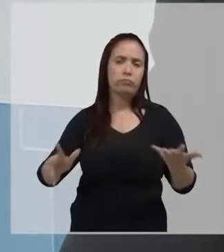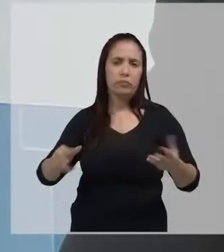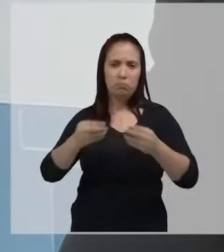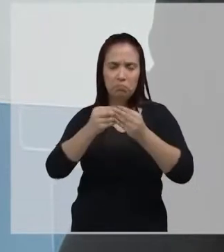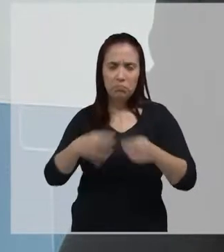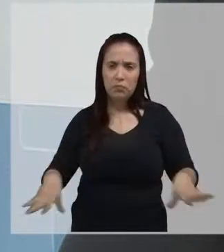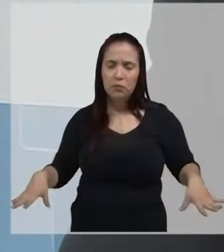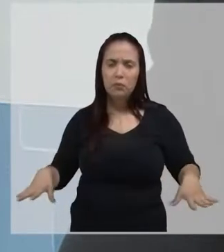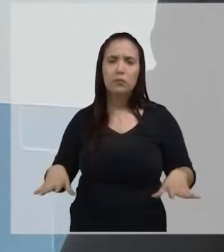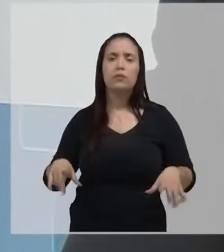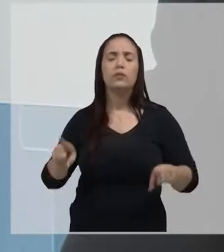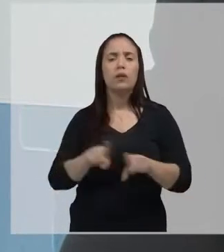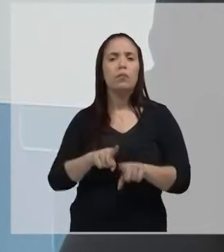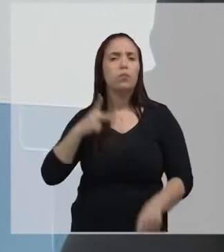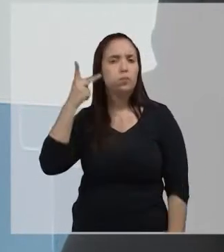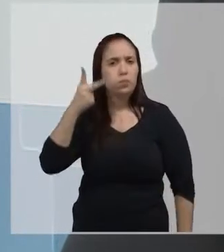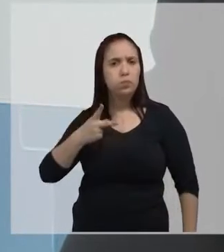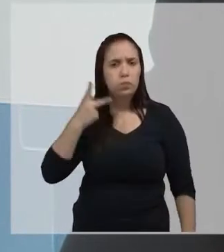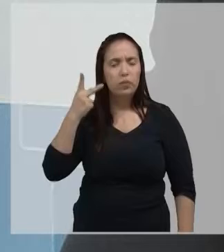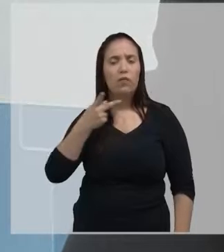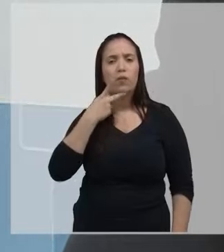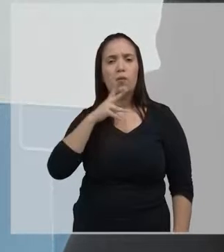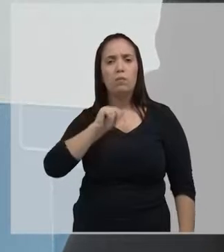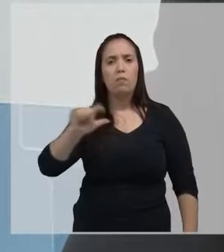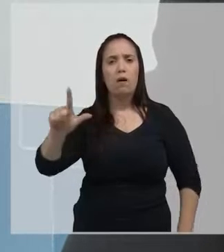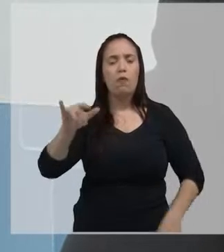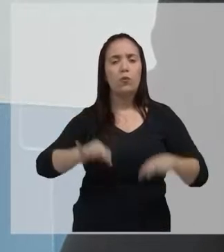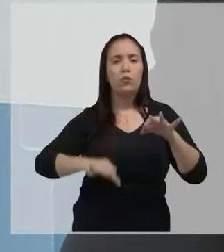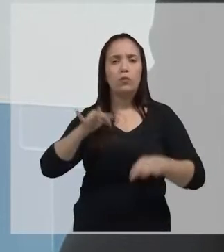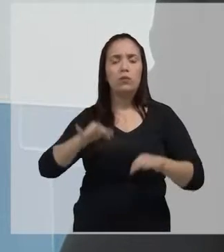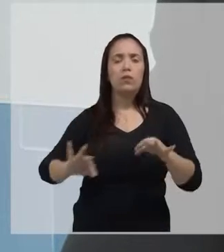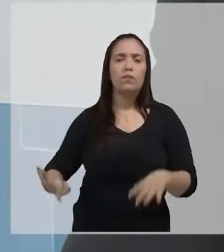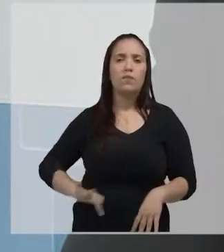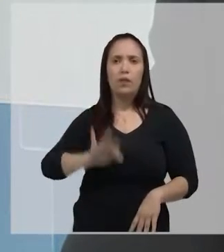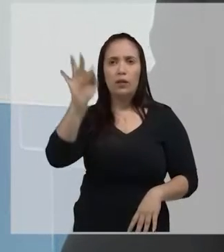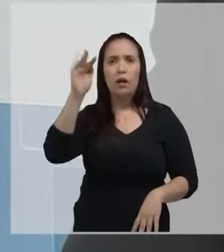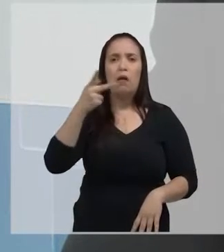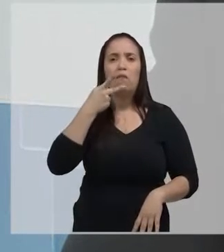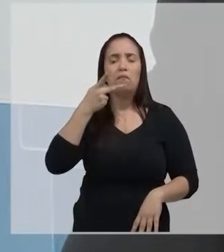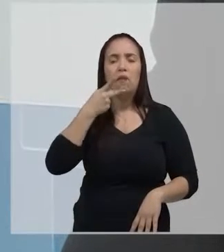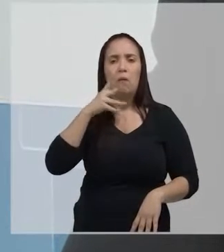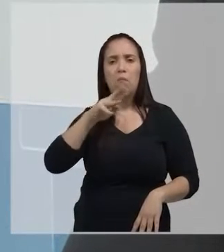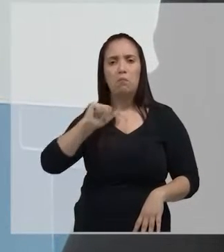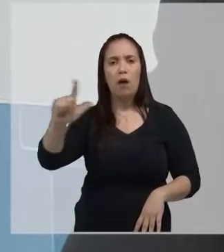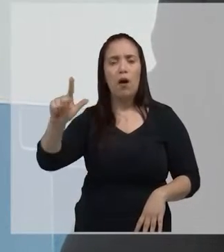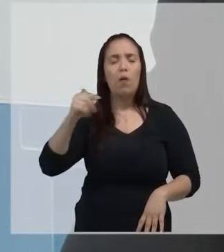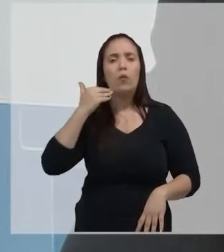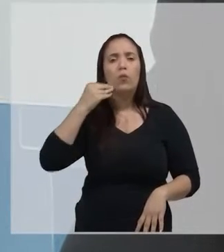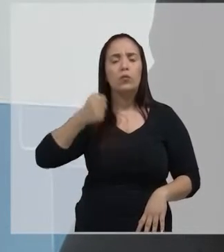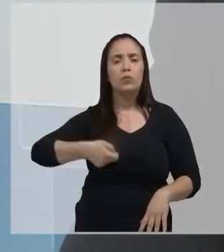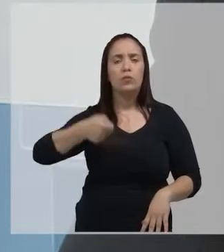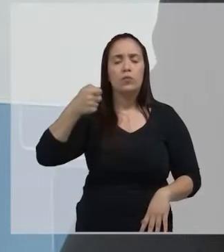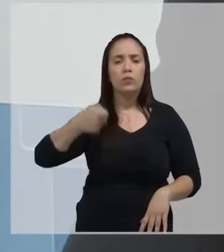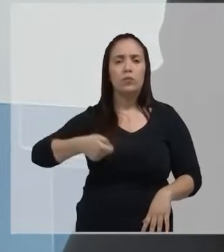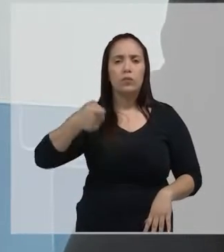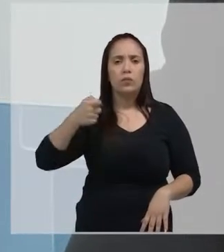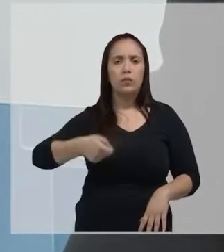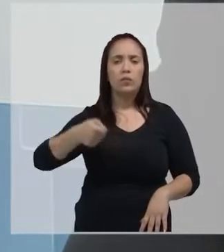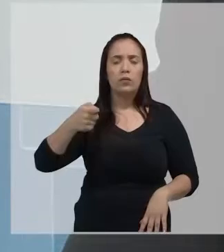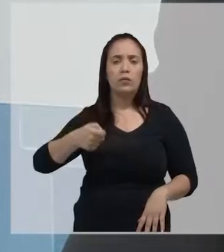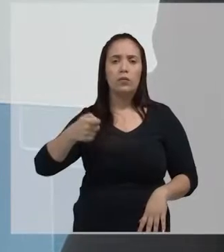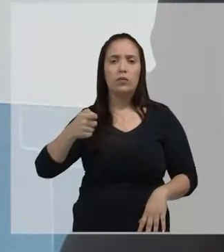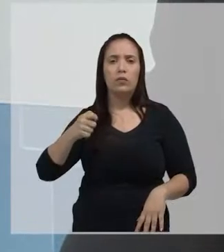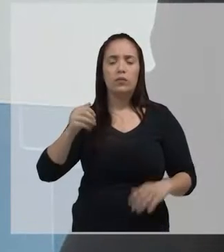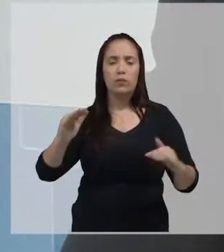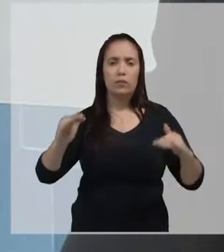desmoralizaram promotores, falaram mal da Justiça Federal, falaram mal da justiça de vários juízes do